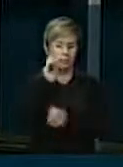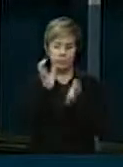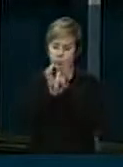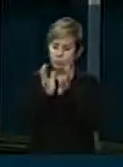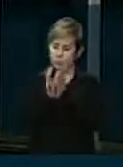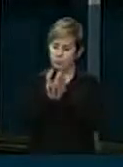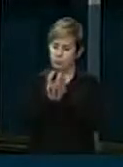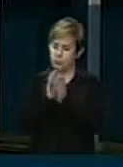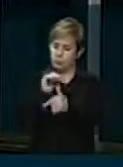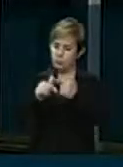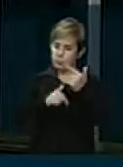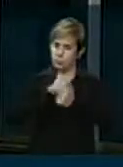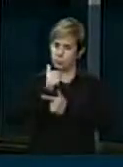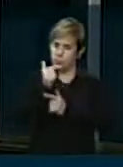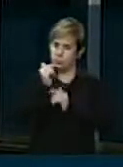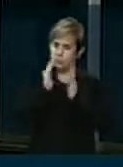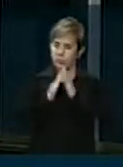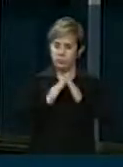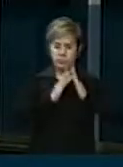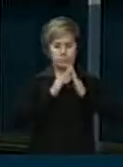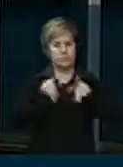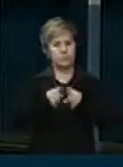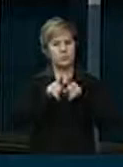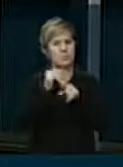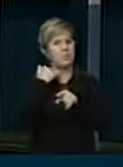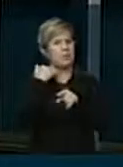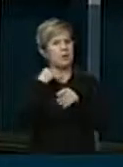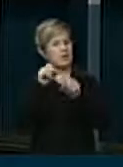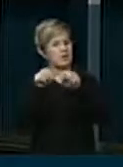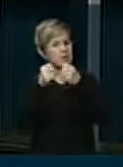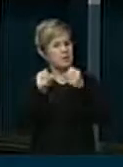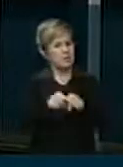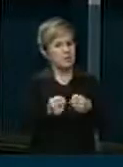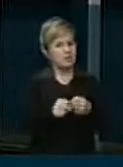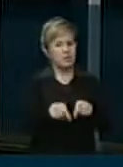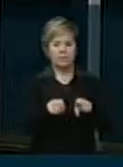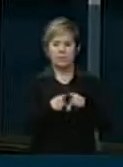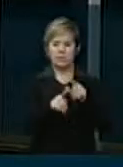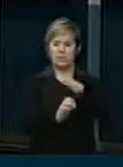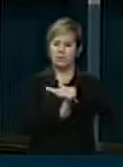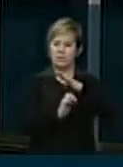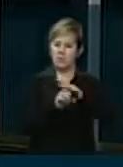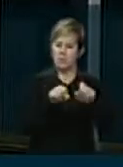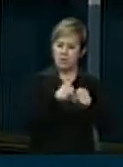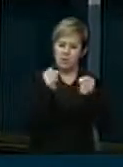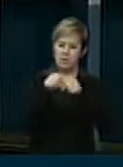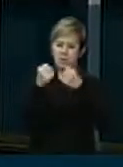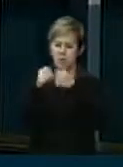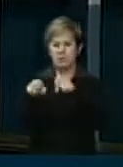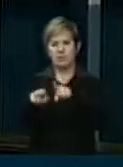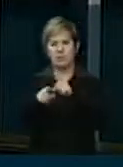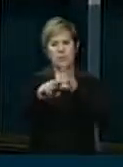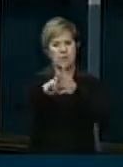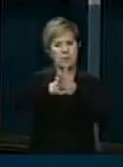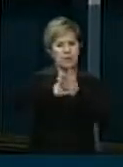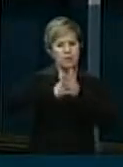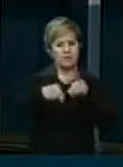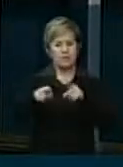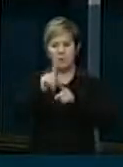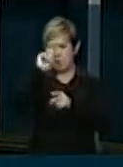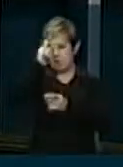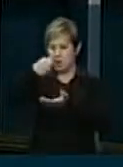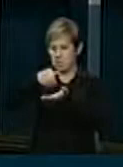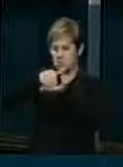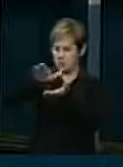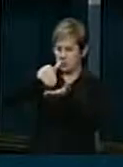Estados Unidos, que quebrou bancos e obrigou empresas e, sobretudo, o setor industrial a demitir